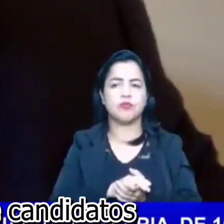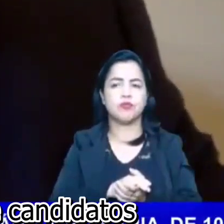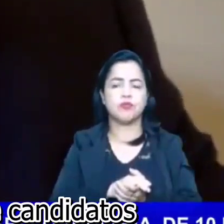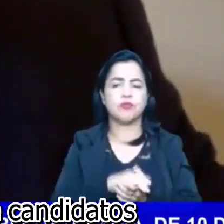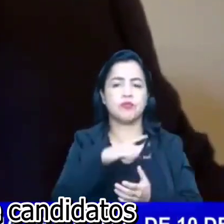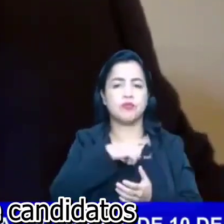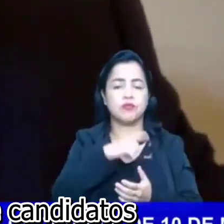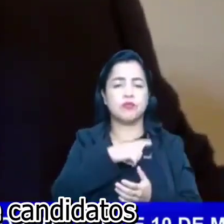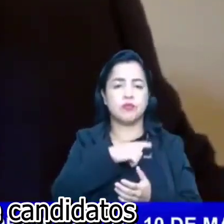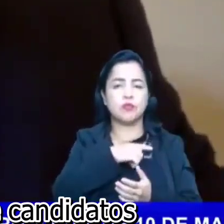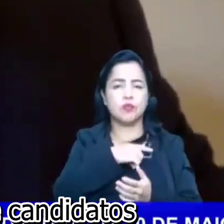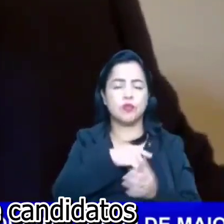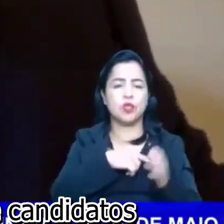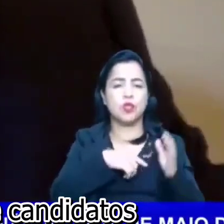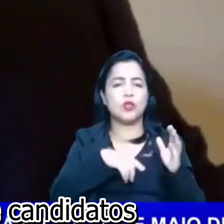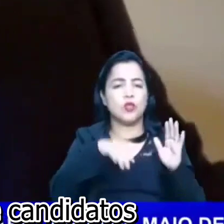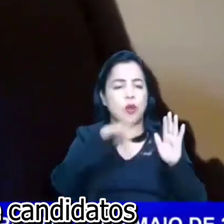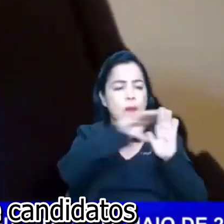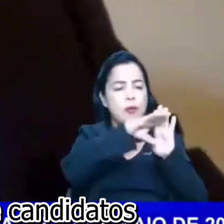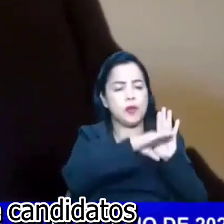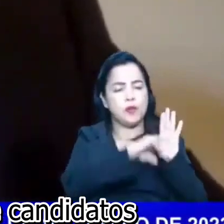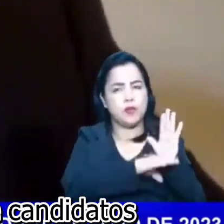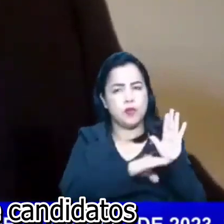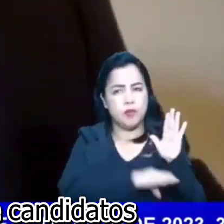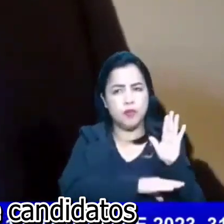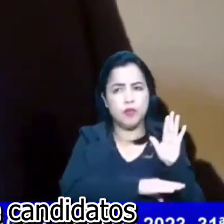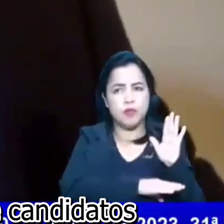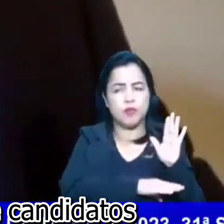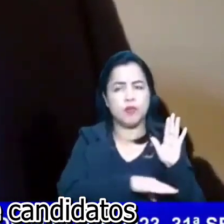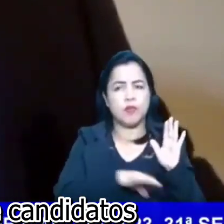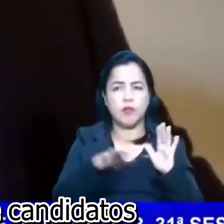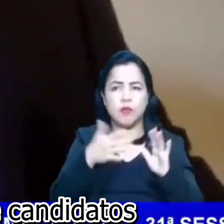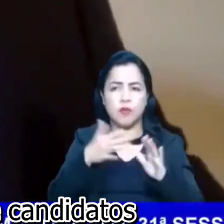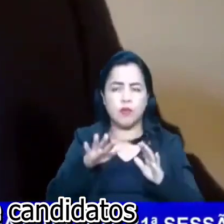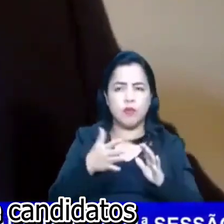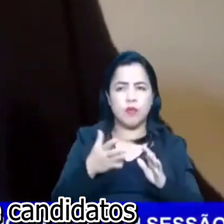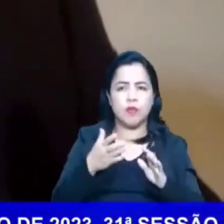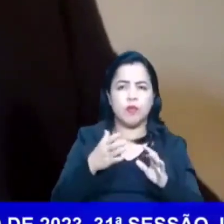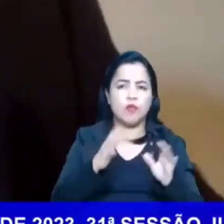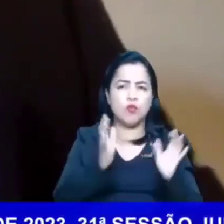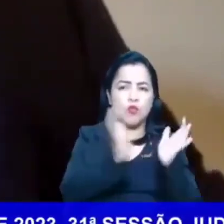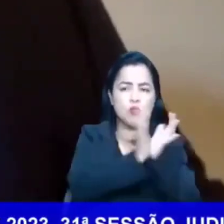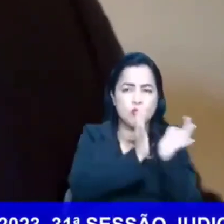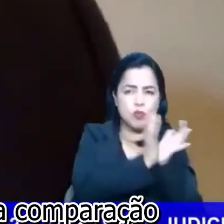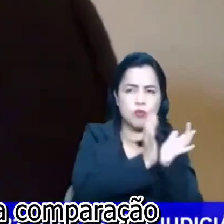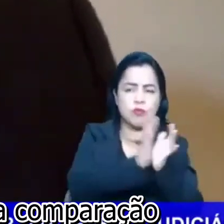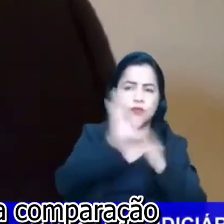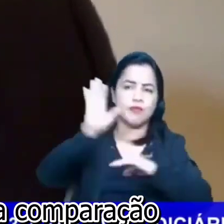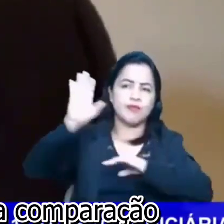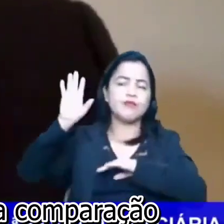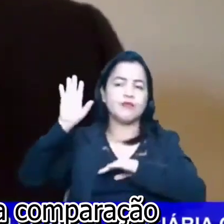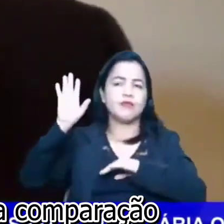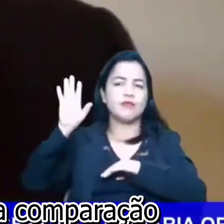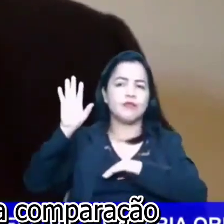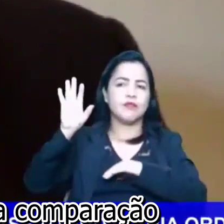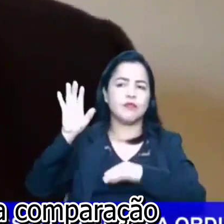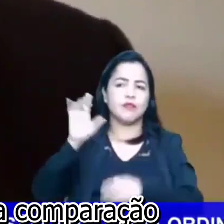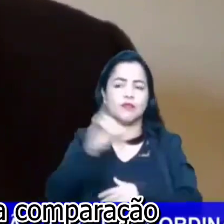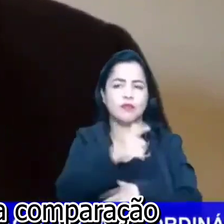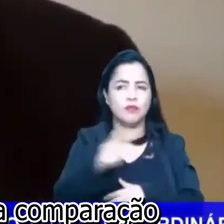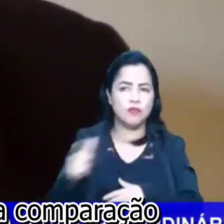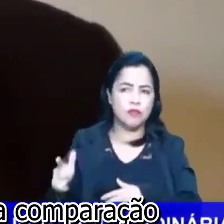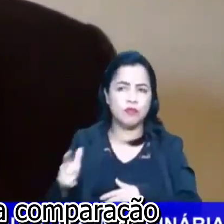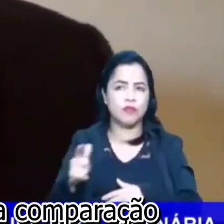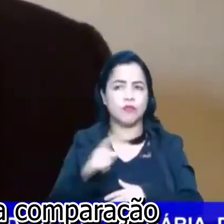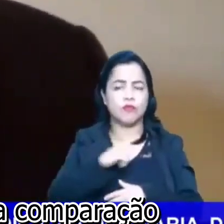uma planilha com cerca de meia dúzia de candidatos que não são